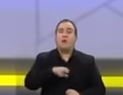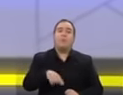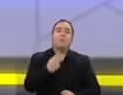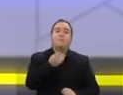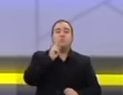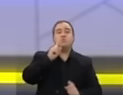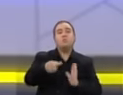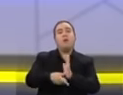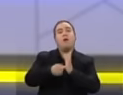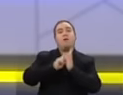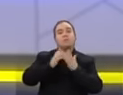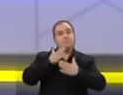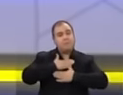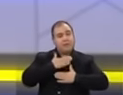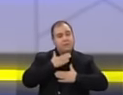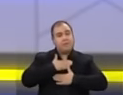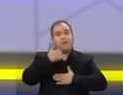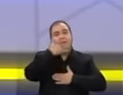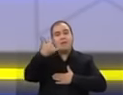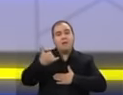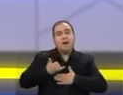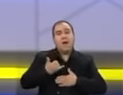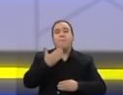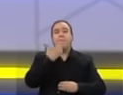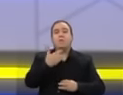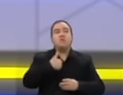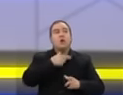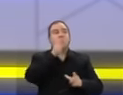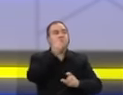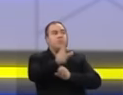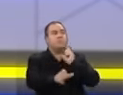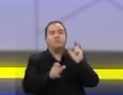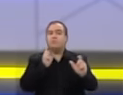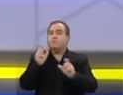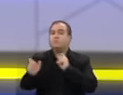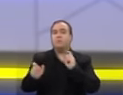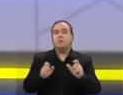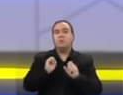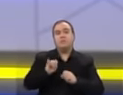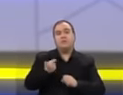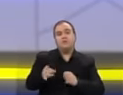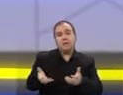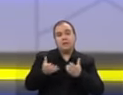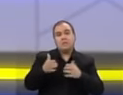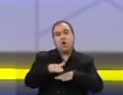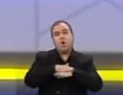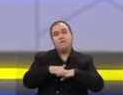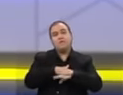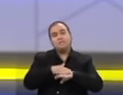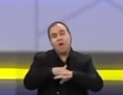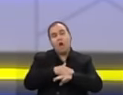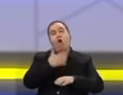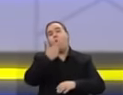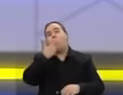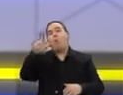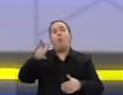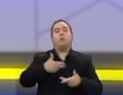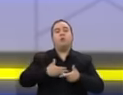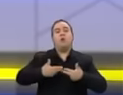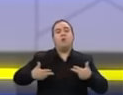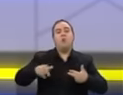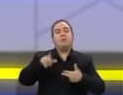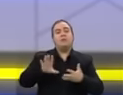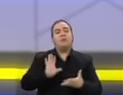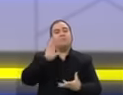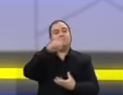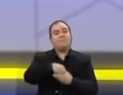antes para mim e pedir para que eu atacasse um dos candidatos. Se quiser conversar sobre outra coisa, que não seja isso, que seja dentro da